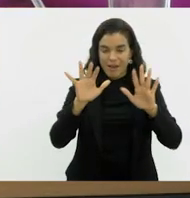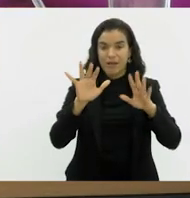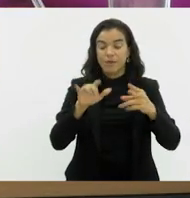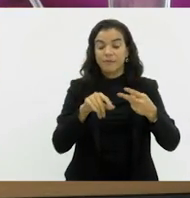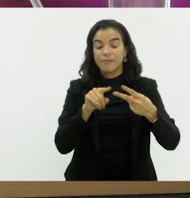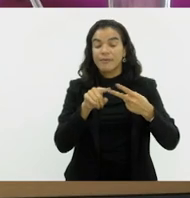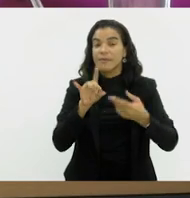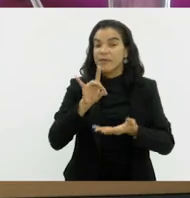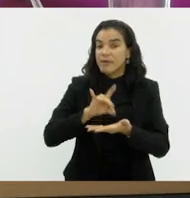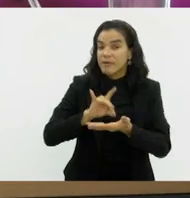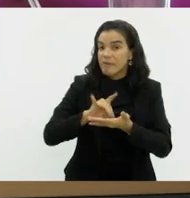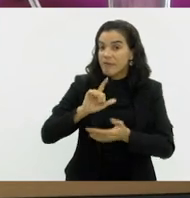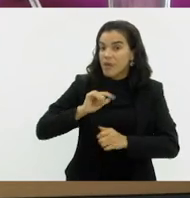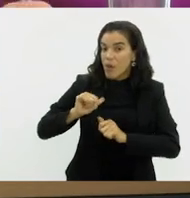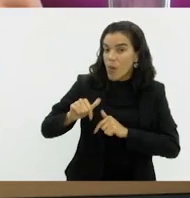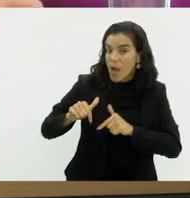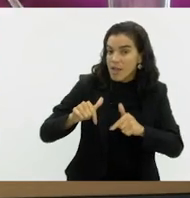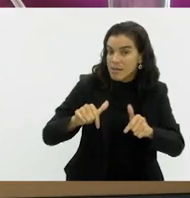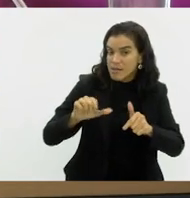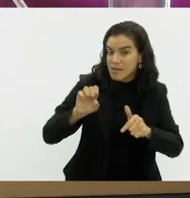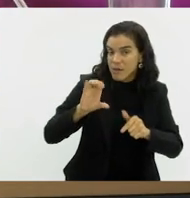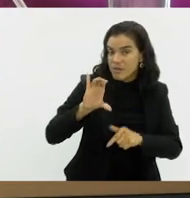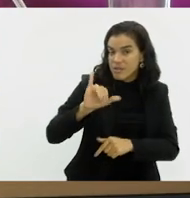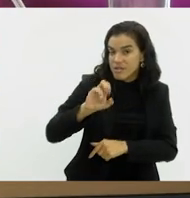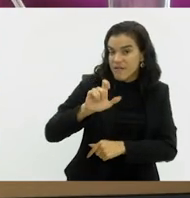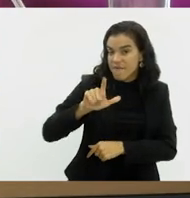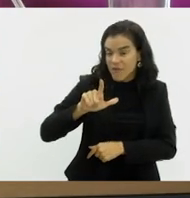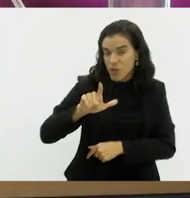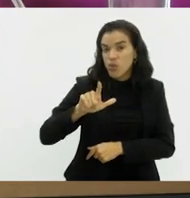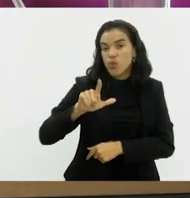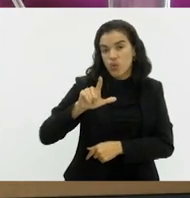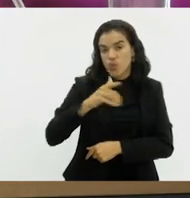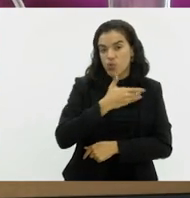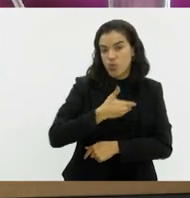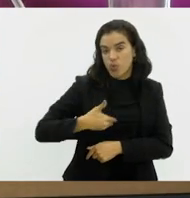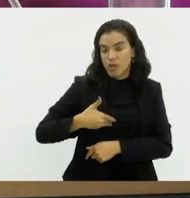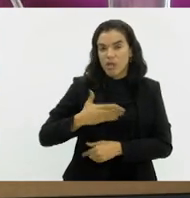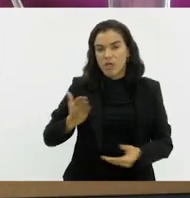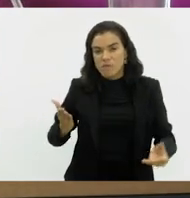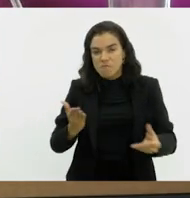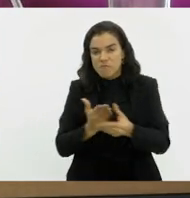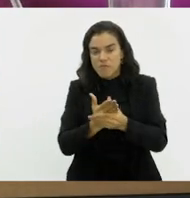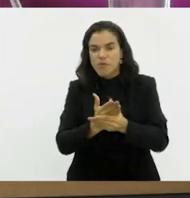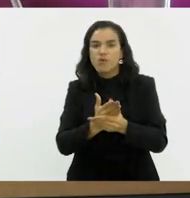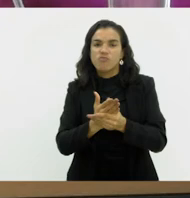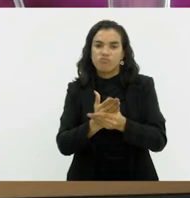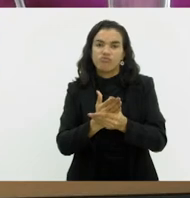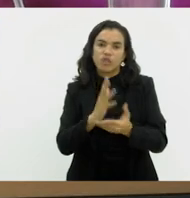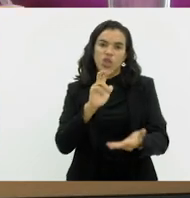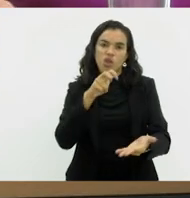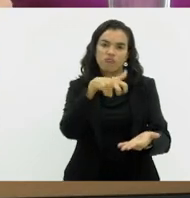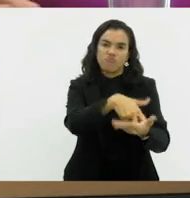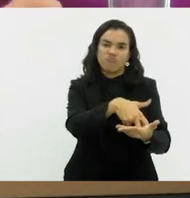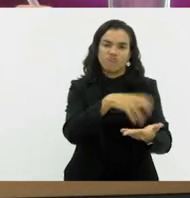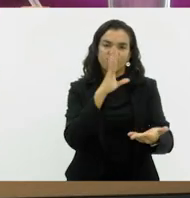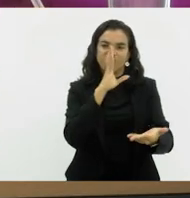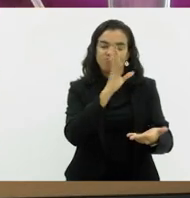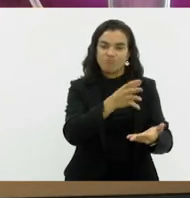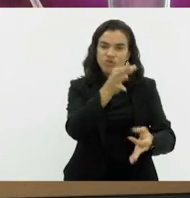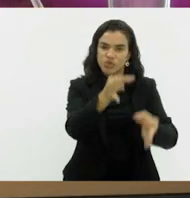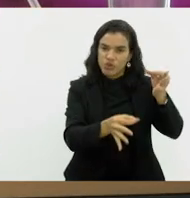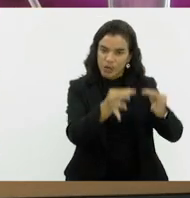Na verdade, nós tínhamos uma ação civil pública, né, que condenava o Estado, isso foi apresentado aqui na última